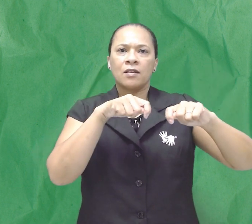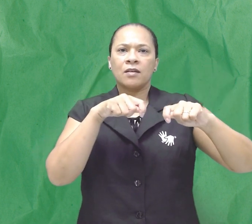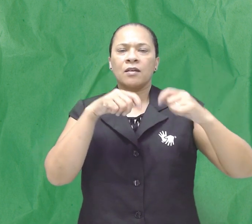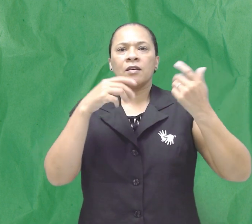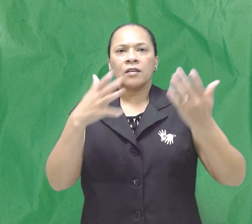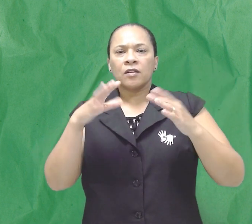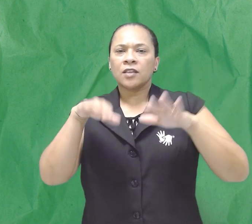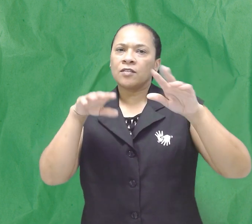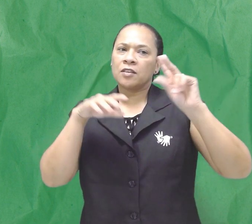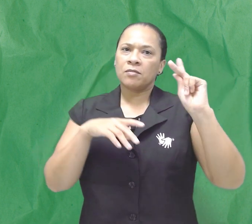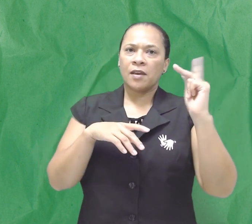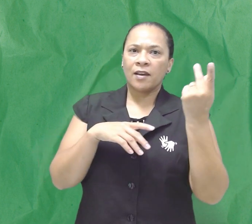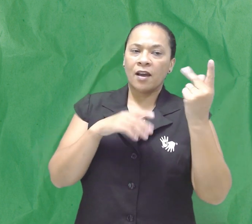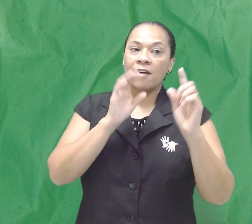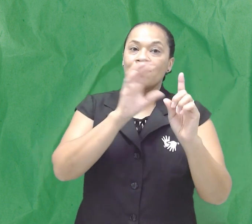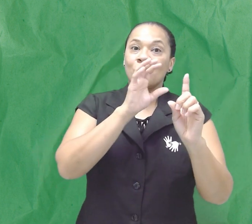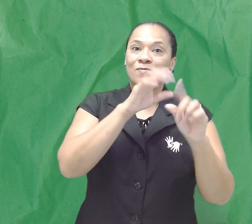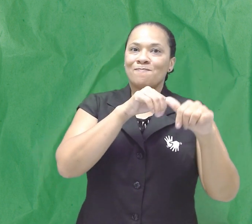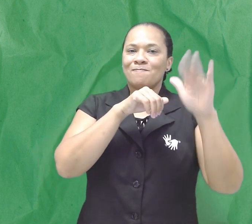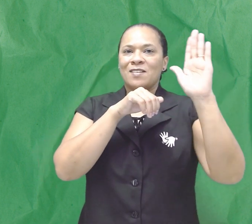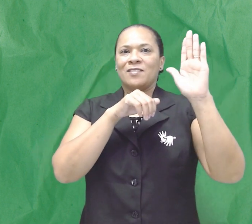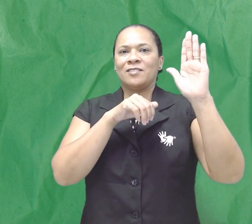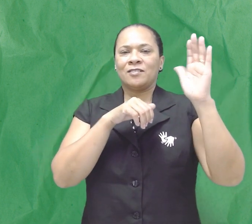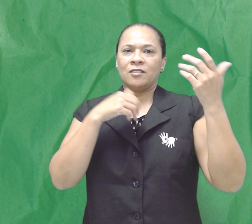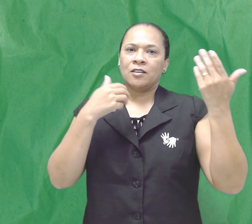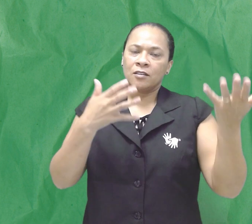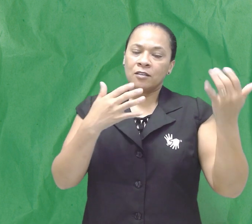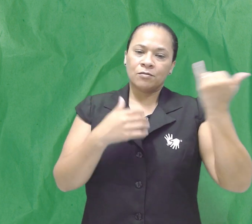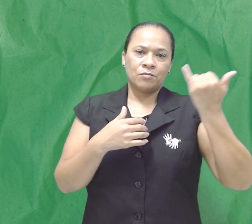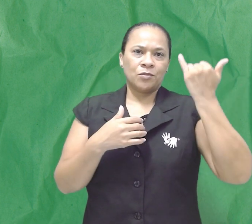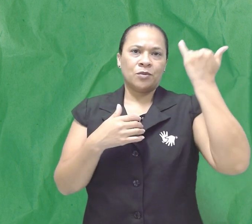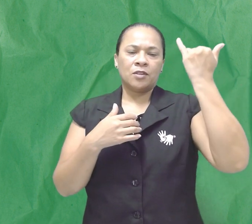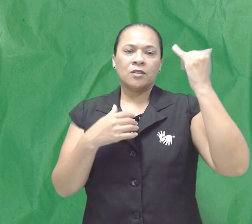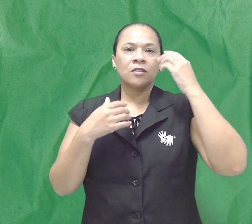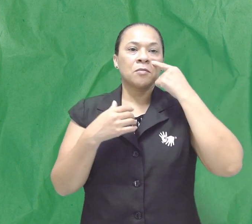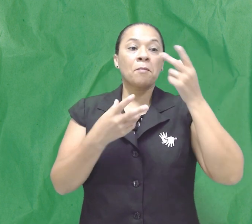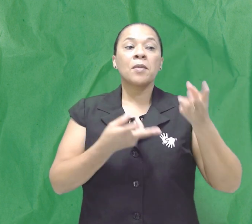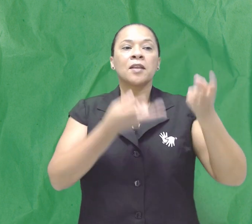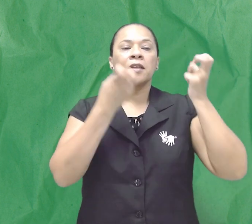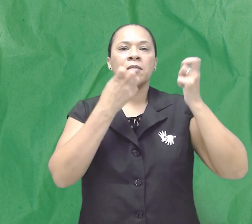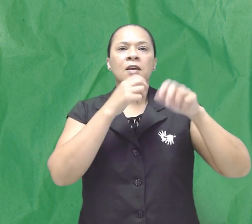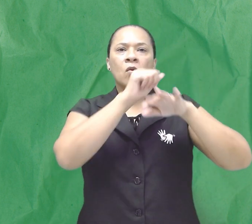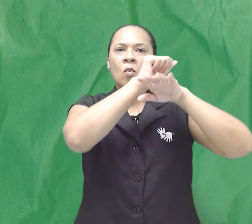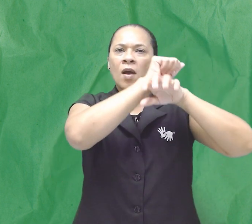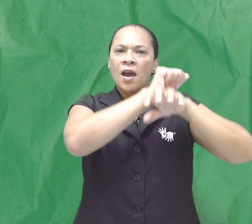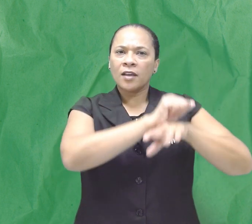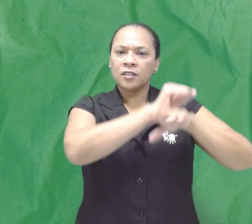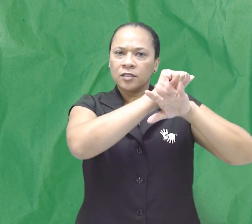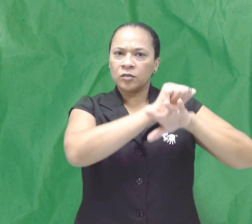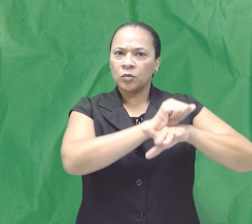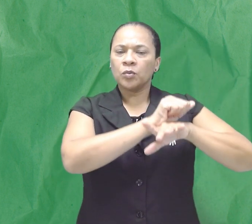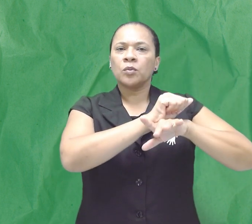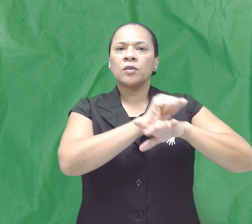mais intensa, né? Então por isso é importante a gente ter essa ideia de acidez e basicidade das soluções,